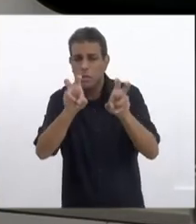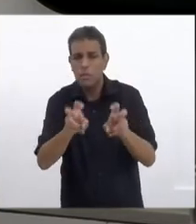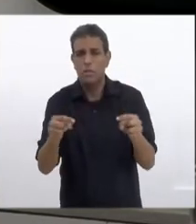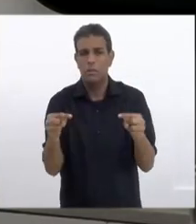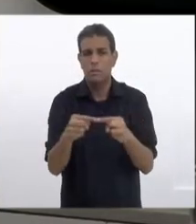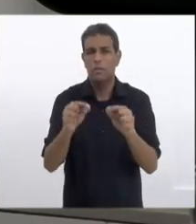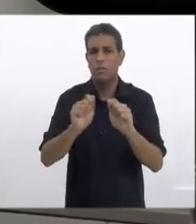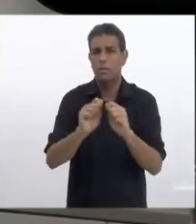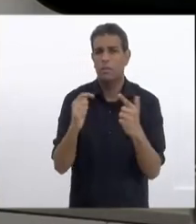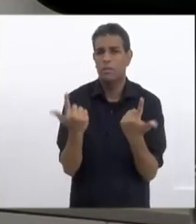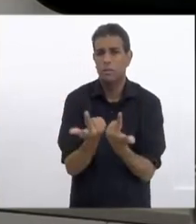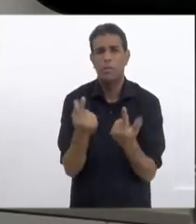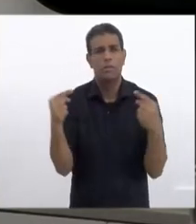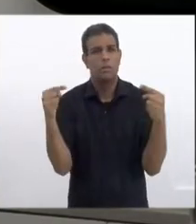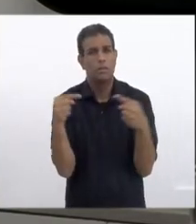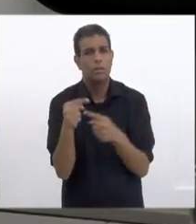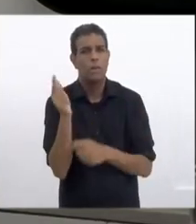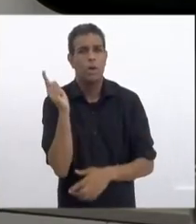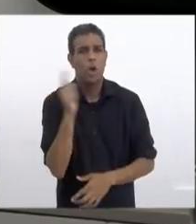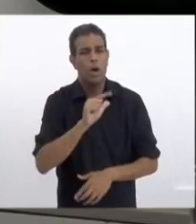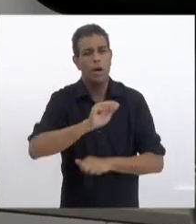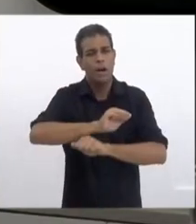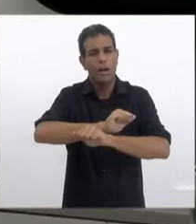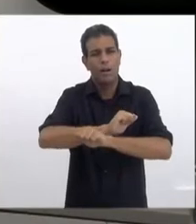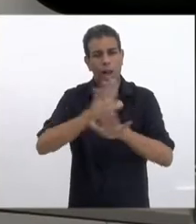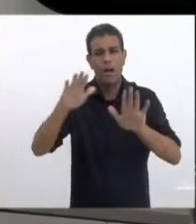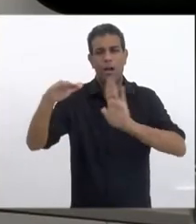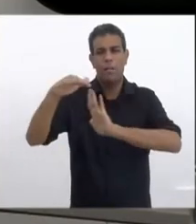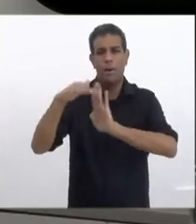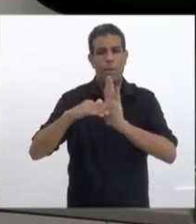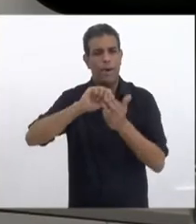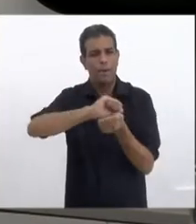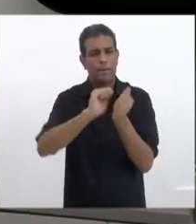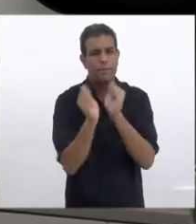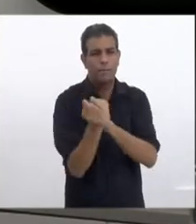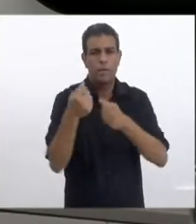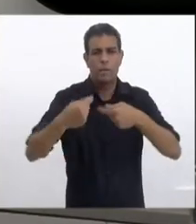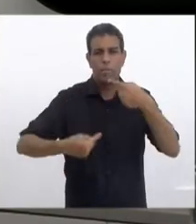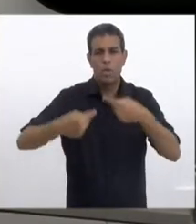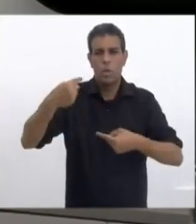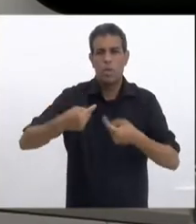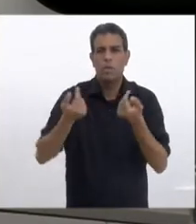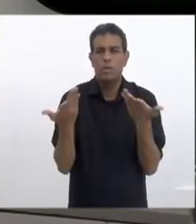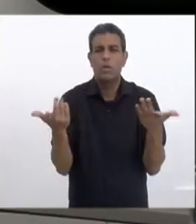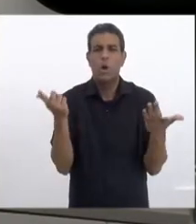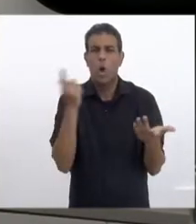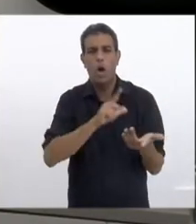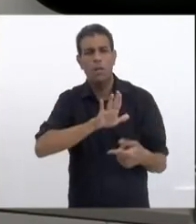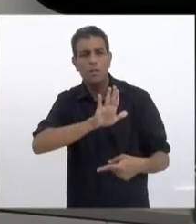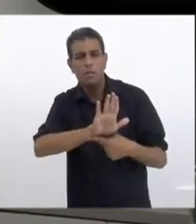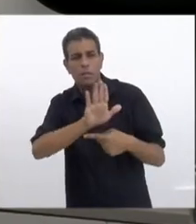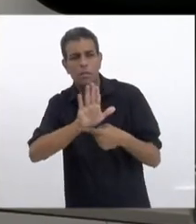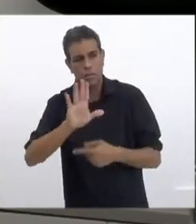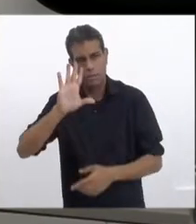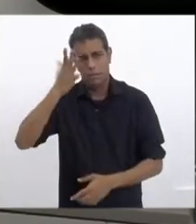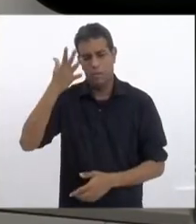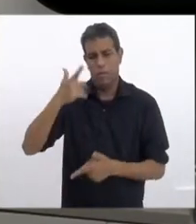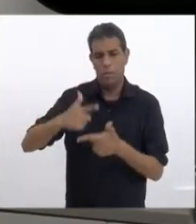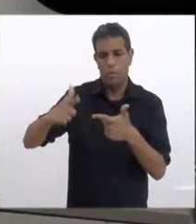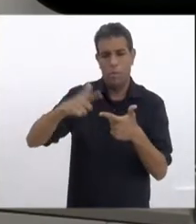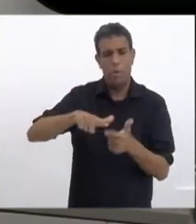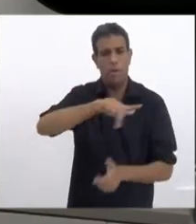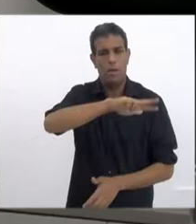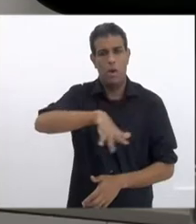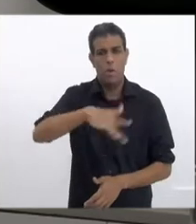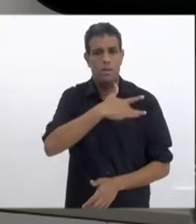enfim, todos nós, podermos entender que há necessidade de convergência das políticas públicas para a solução desse problema. Não vai ser só a saúde